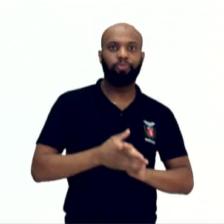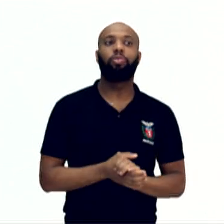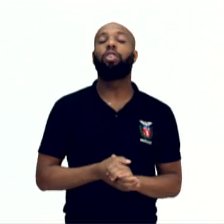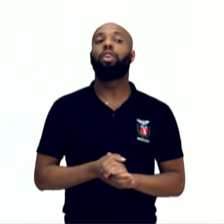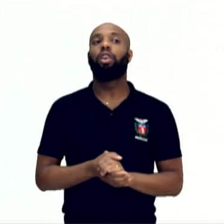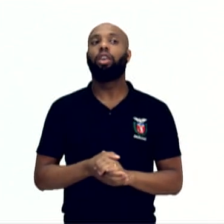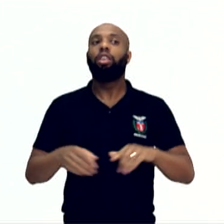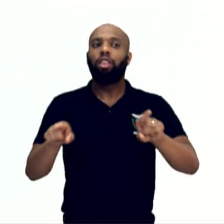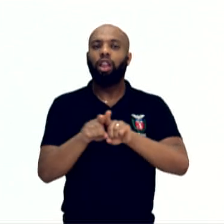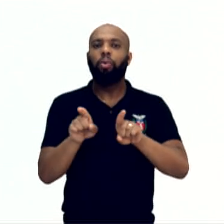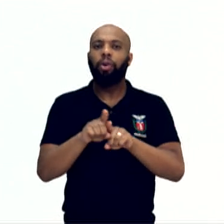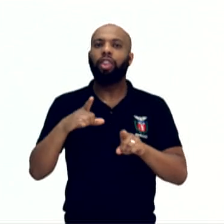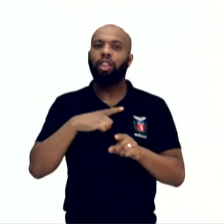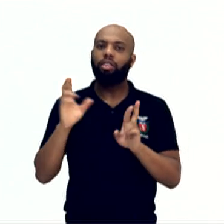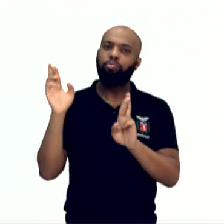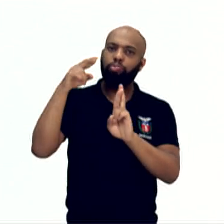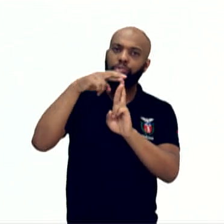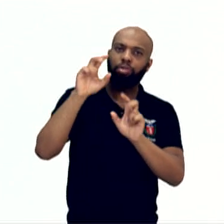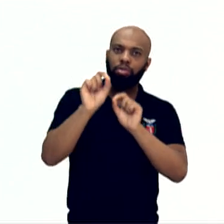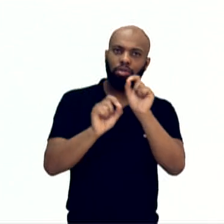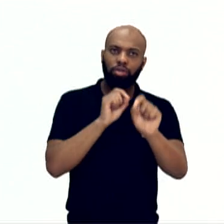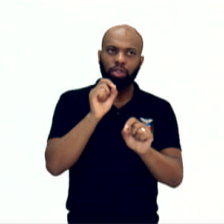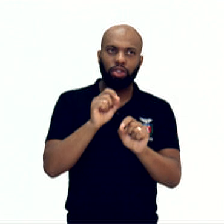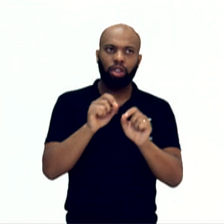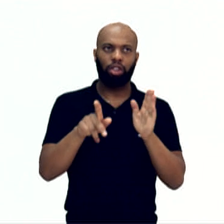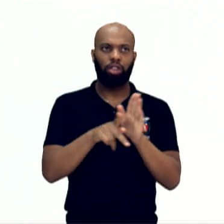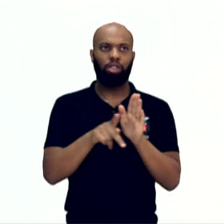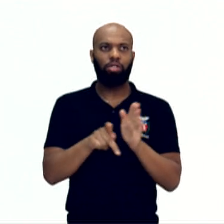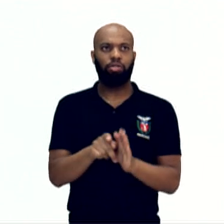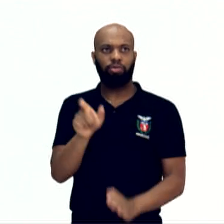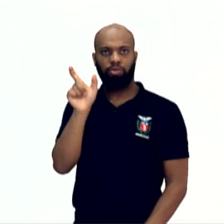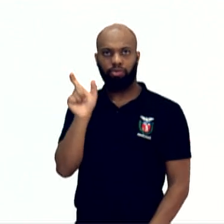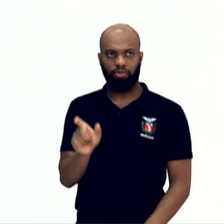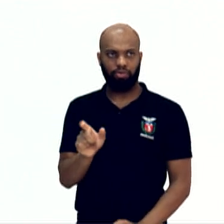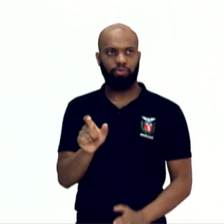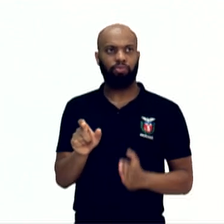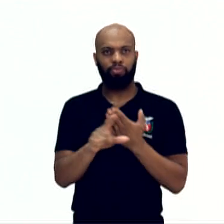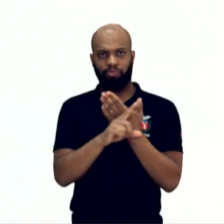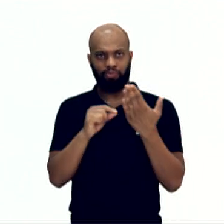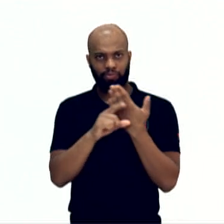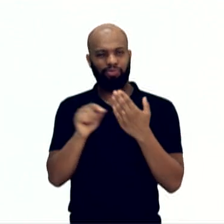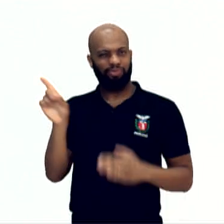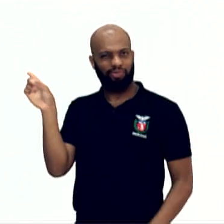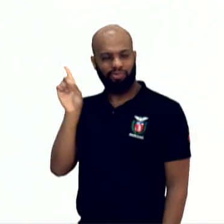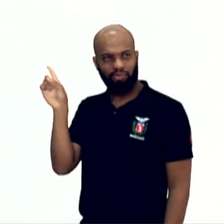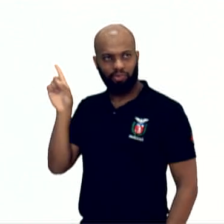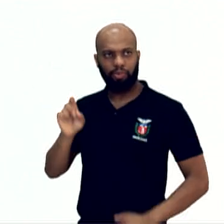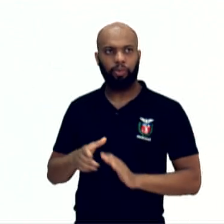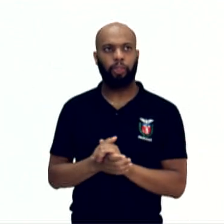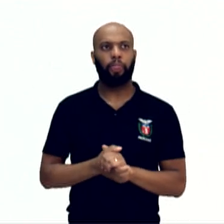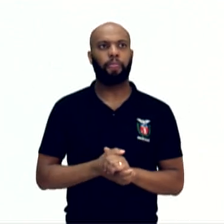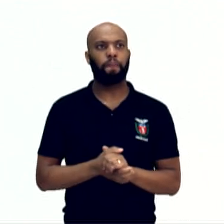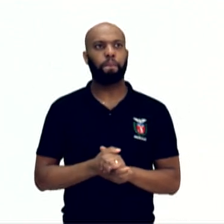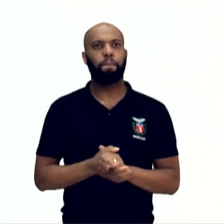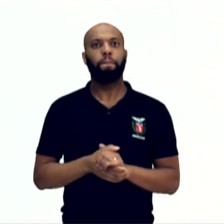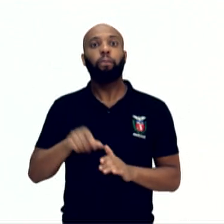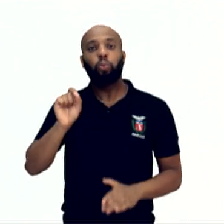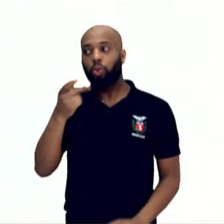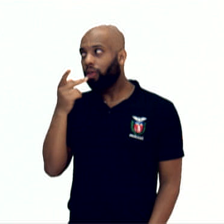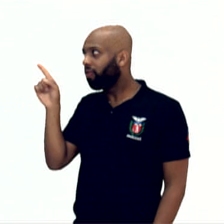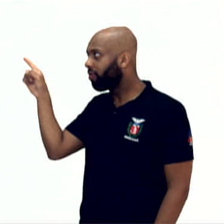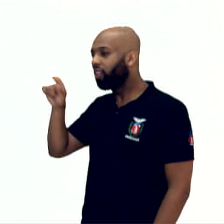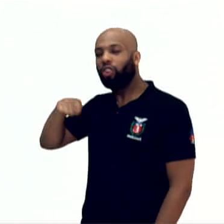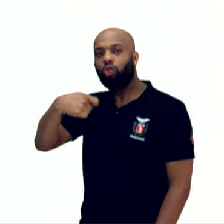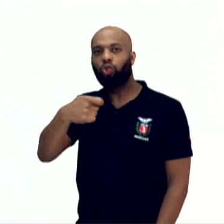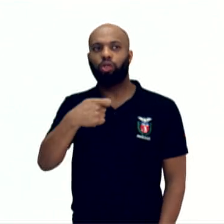nós trazemos como referência uma definição de la RAE, Real Academia Espanhola. O que diz sobre artigo? Vejam que tem